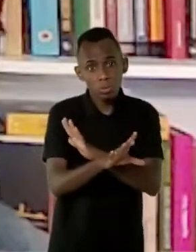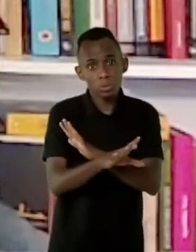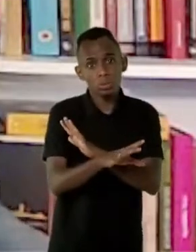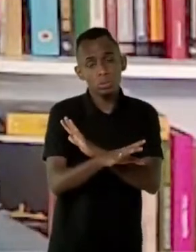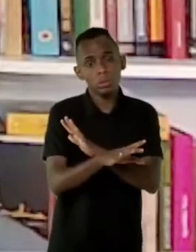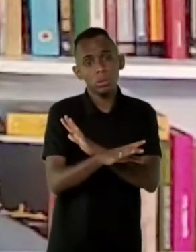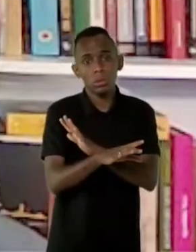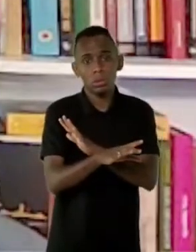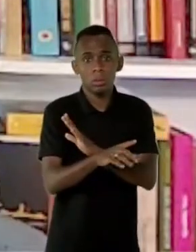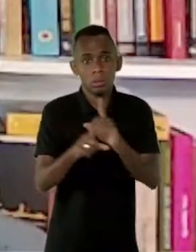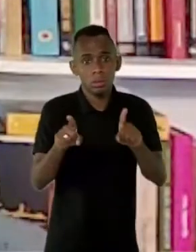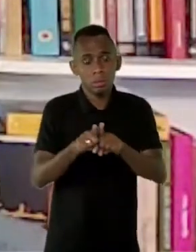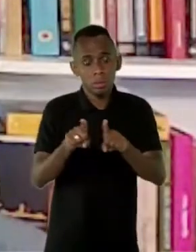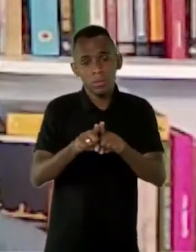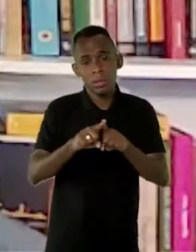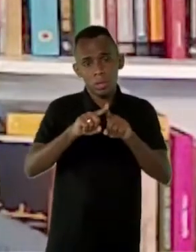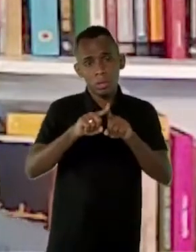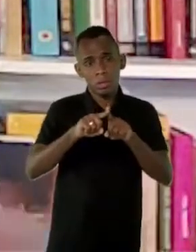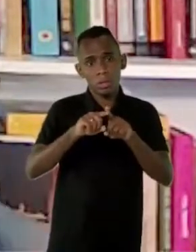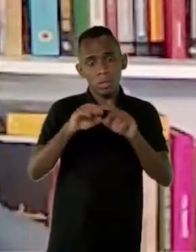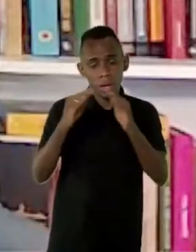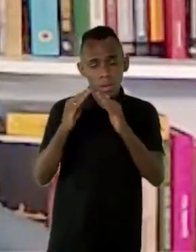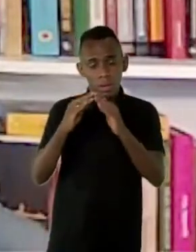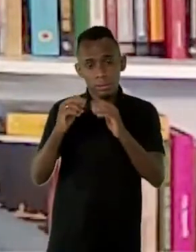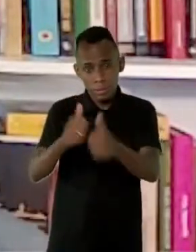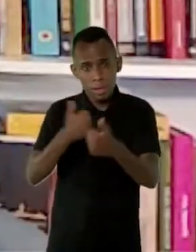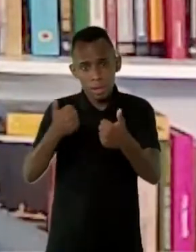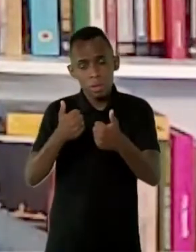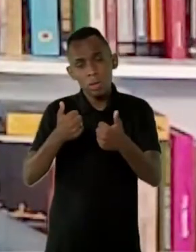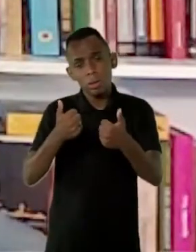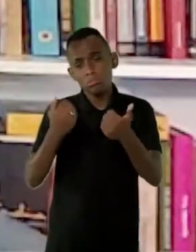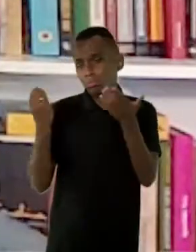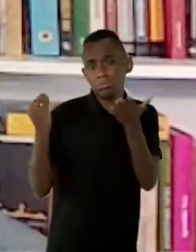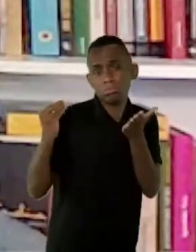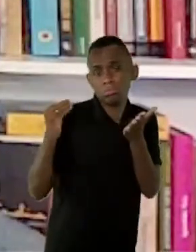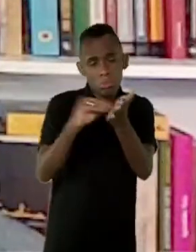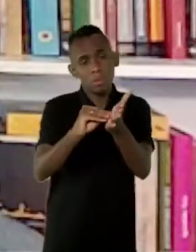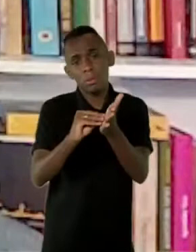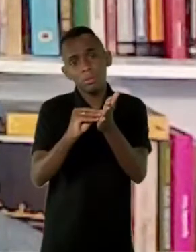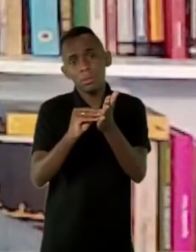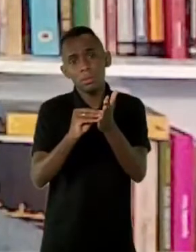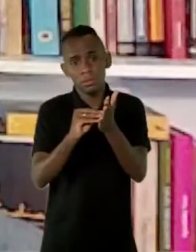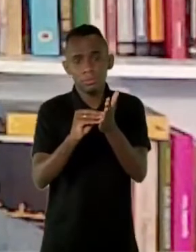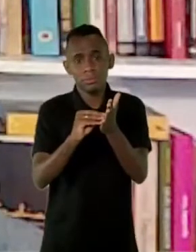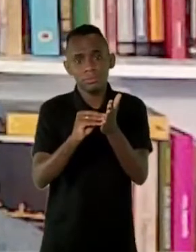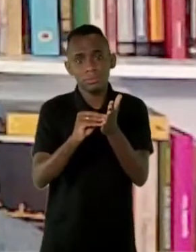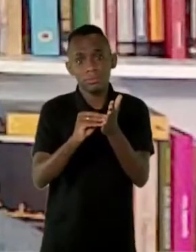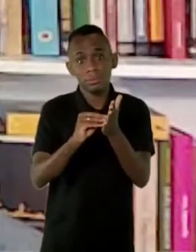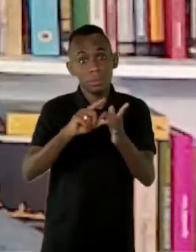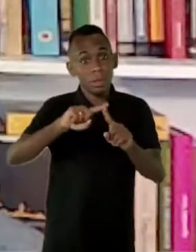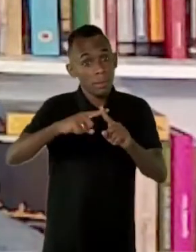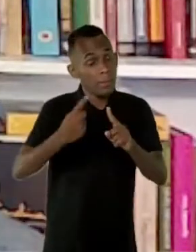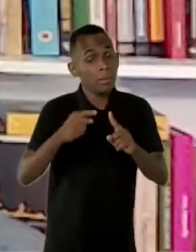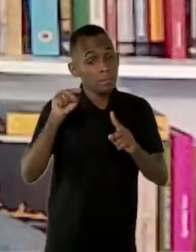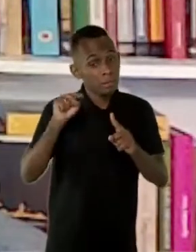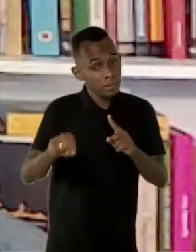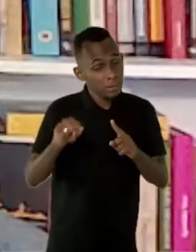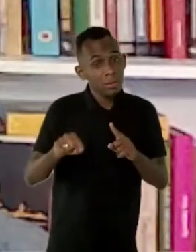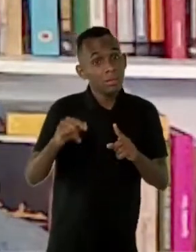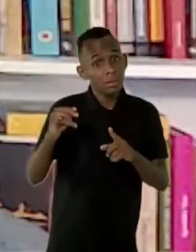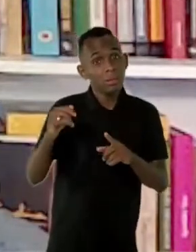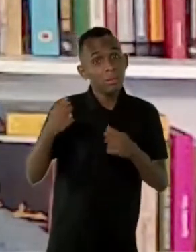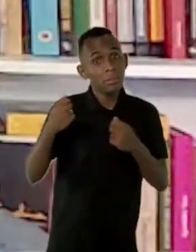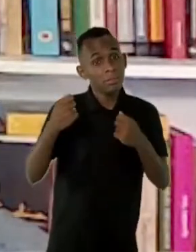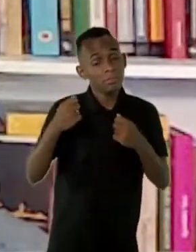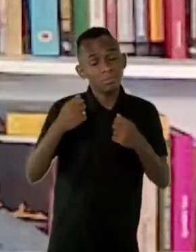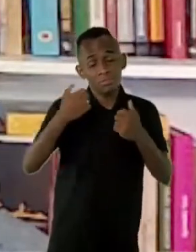íntegra do caso de alvenaria, como foi feito agora, e publica a íntegra do caso de alvenaria. Mas não dá para falar sobre isso.